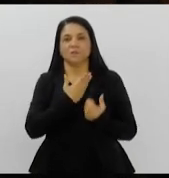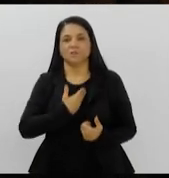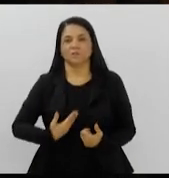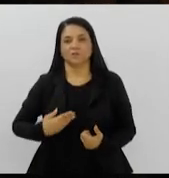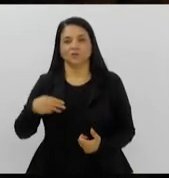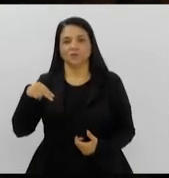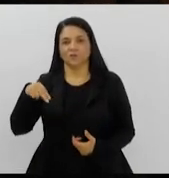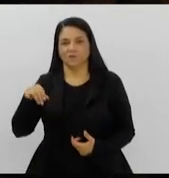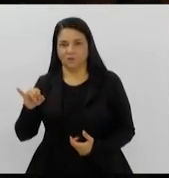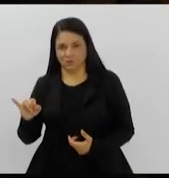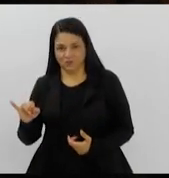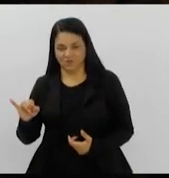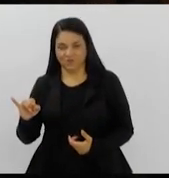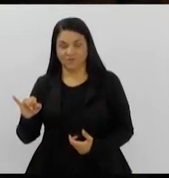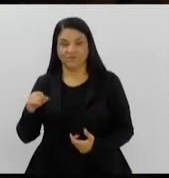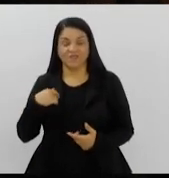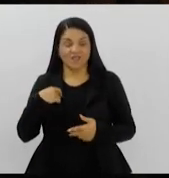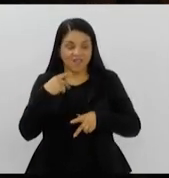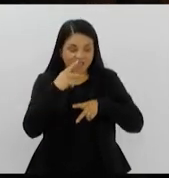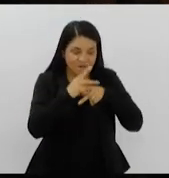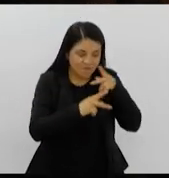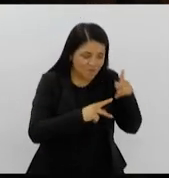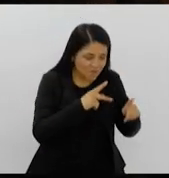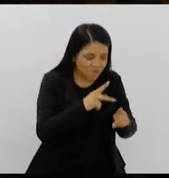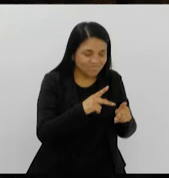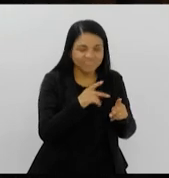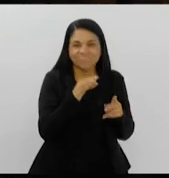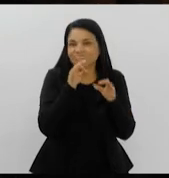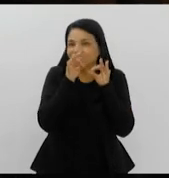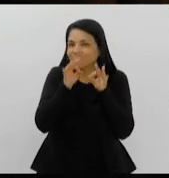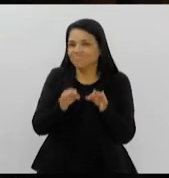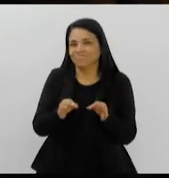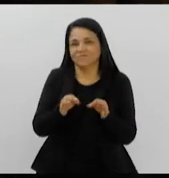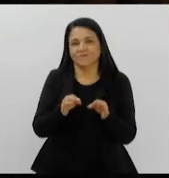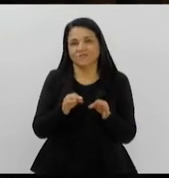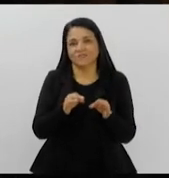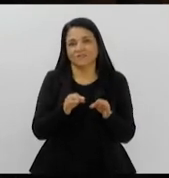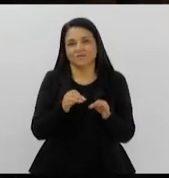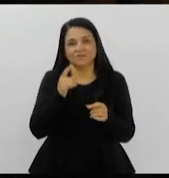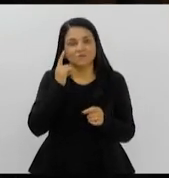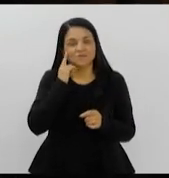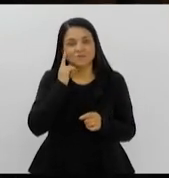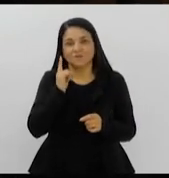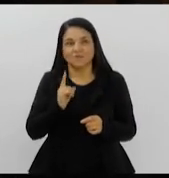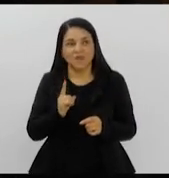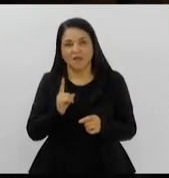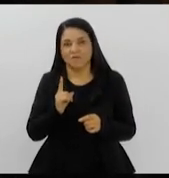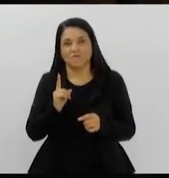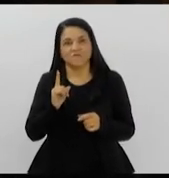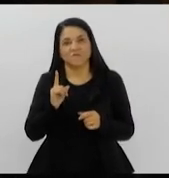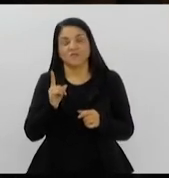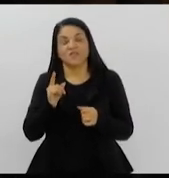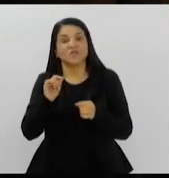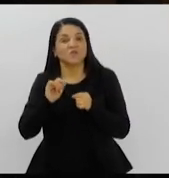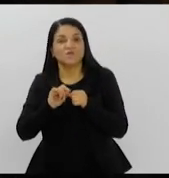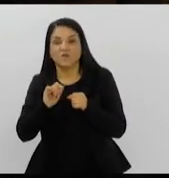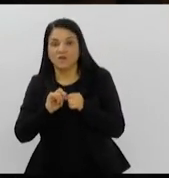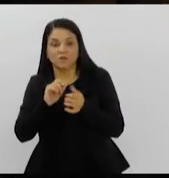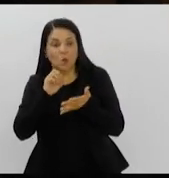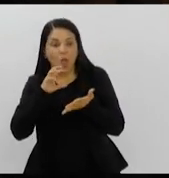população, eu tenho certeza que muitos ainda não fazem o registro de